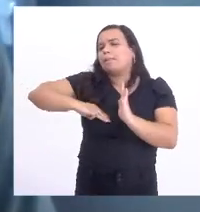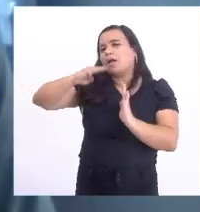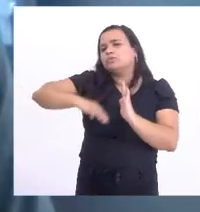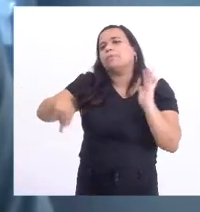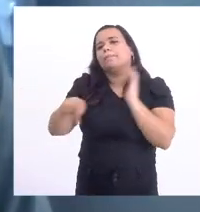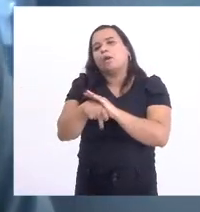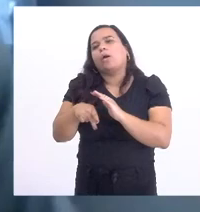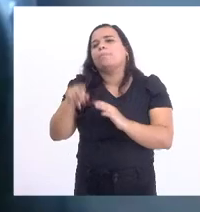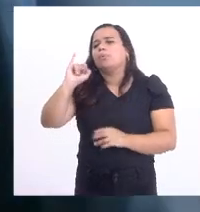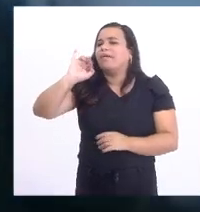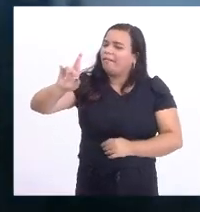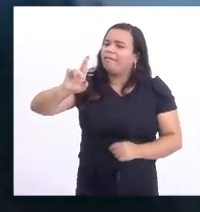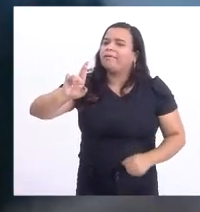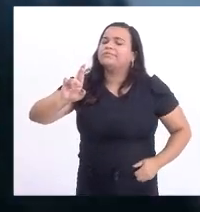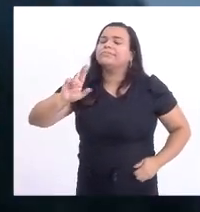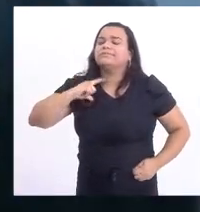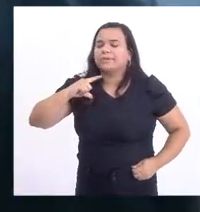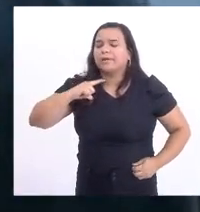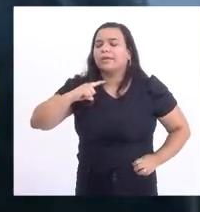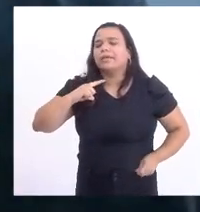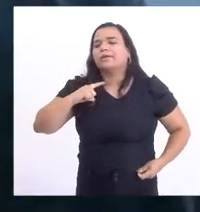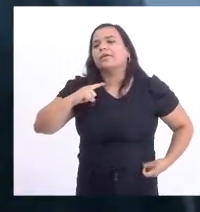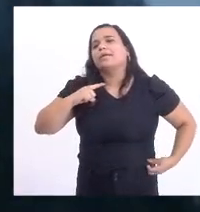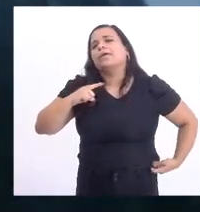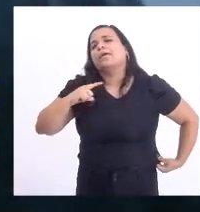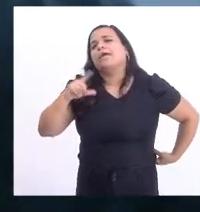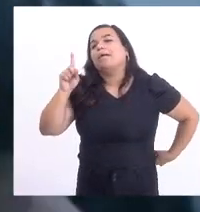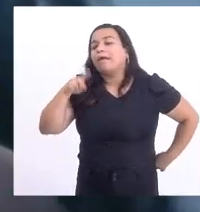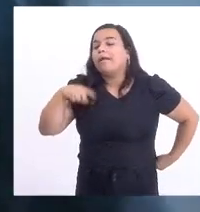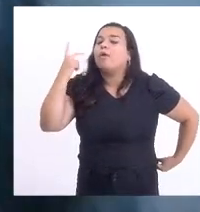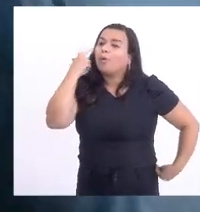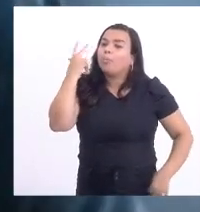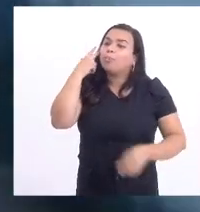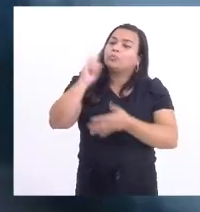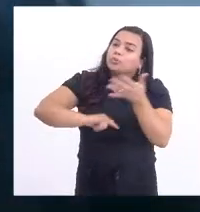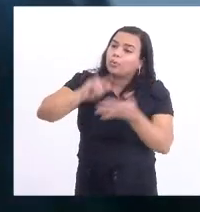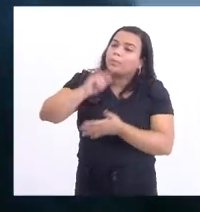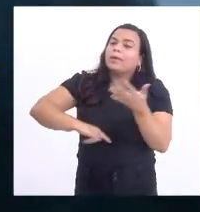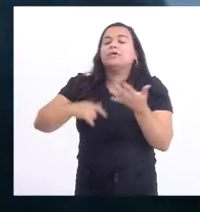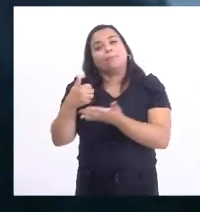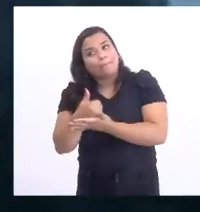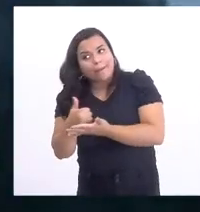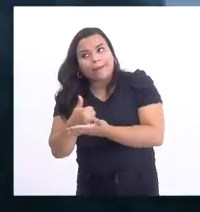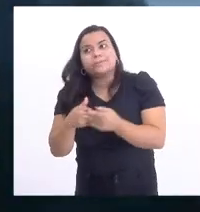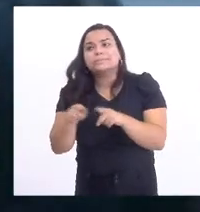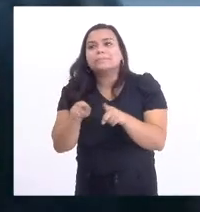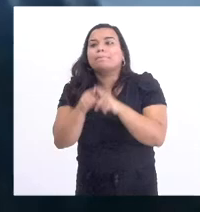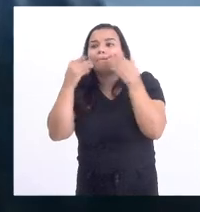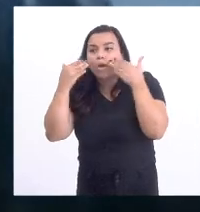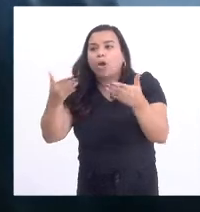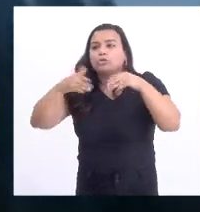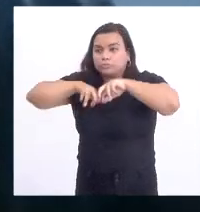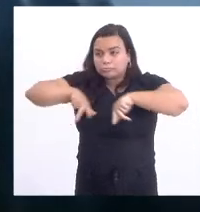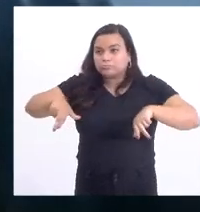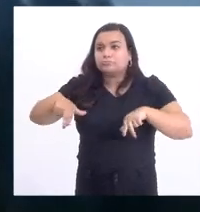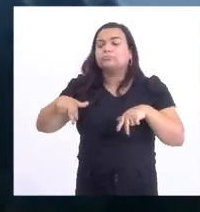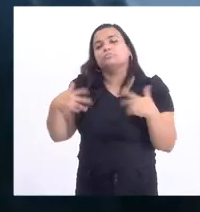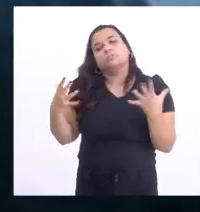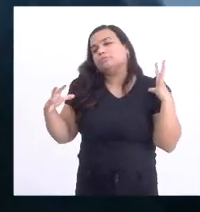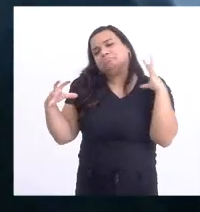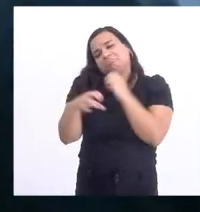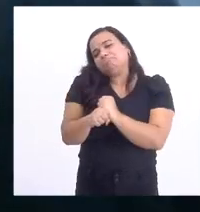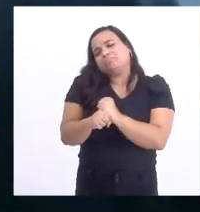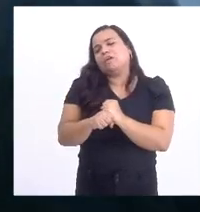imposto de renda, né? Uma base comum documental, uma base por amostragem, em suma,